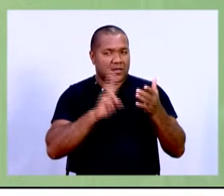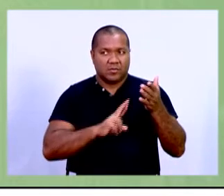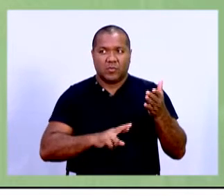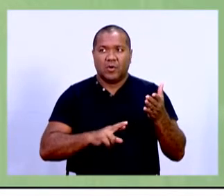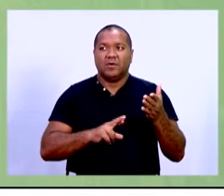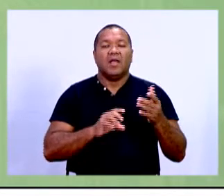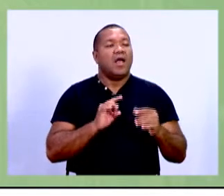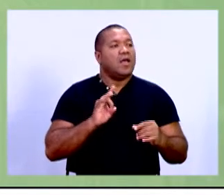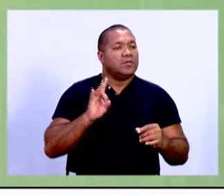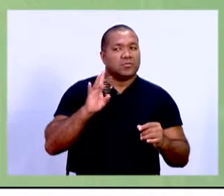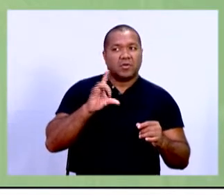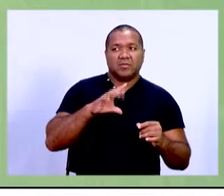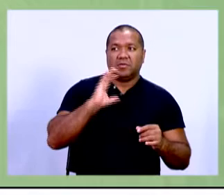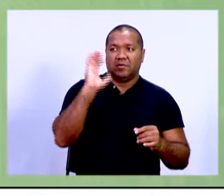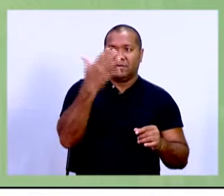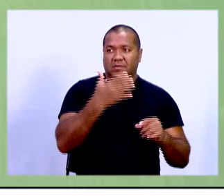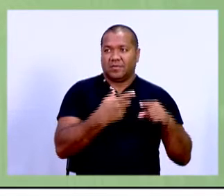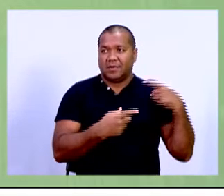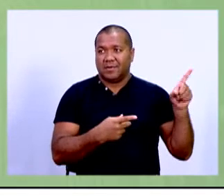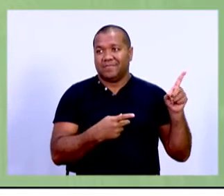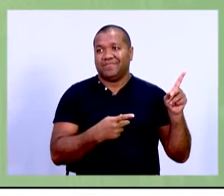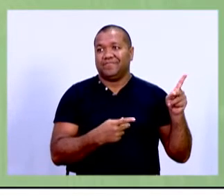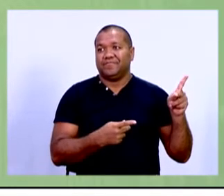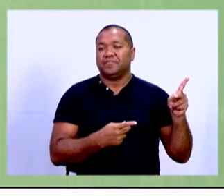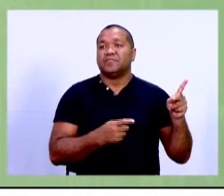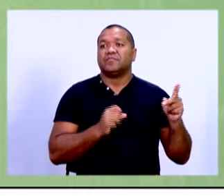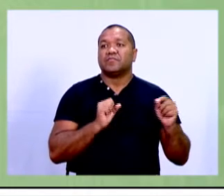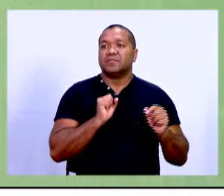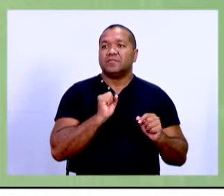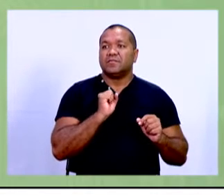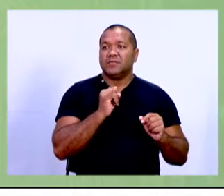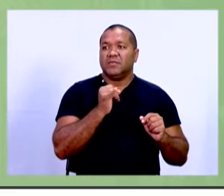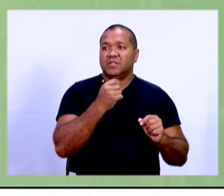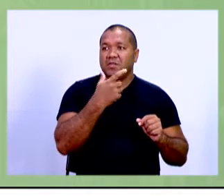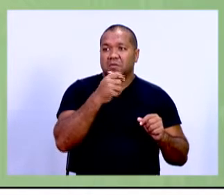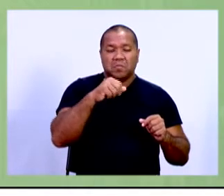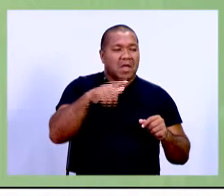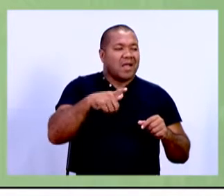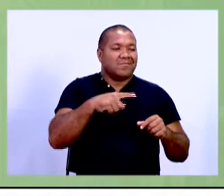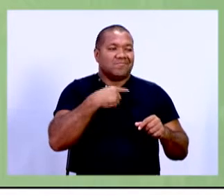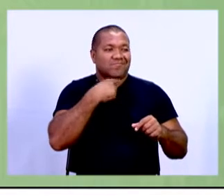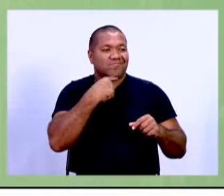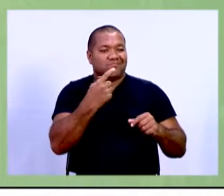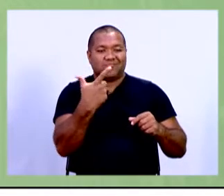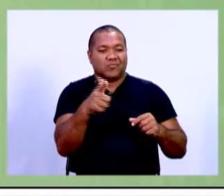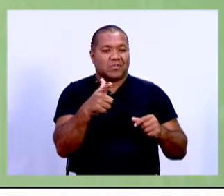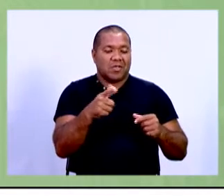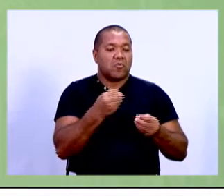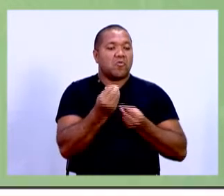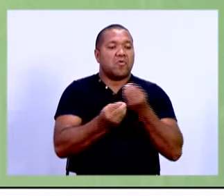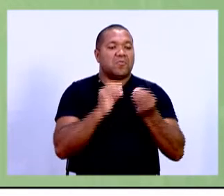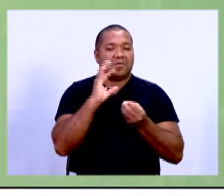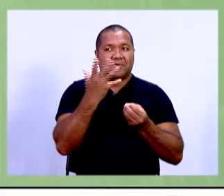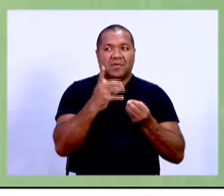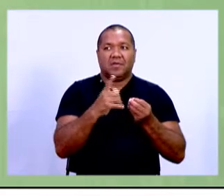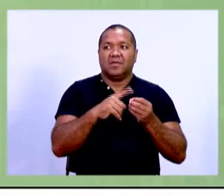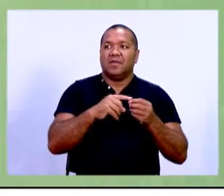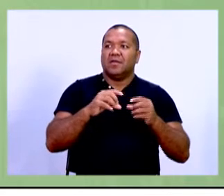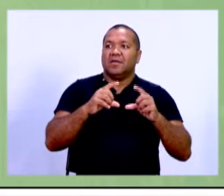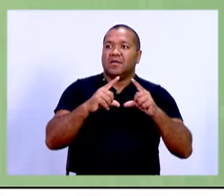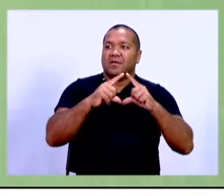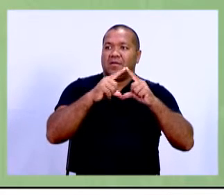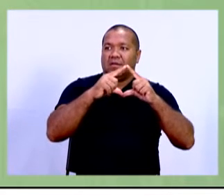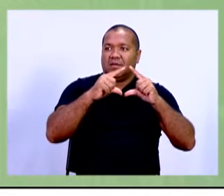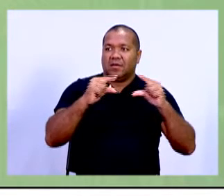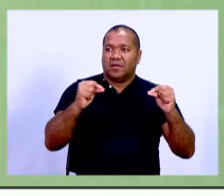sozinho. Se não, aí é que entra o nó de decisão, que aqui no diagrama de atividades é chamado de nó